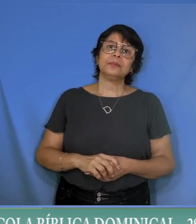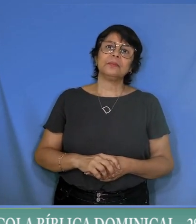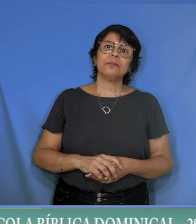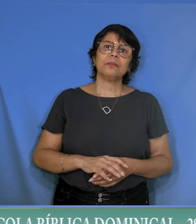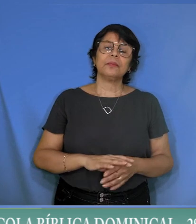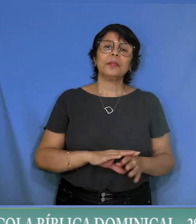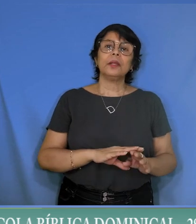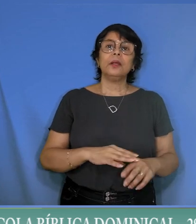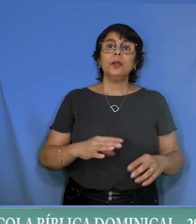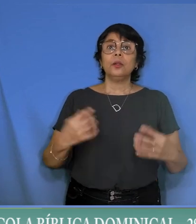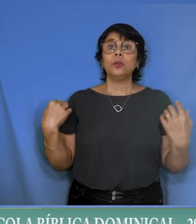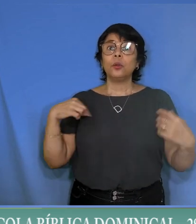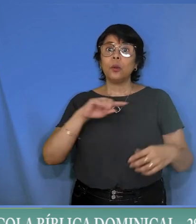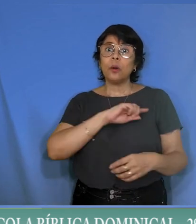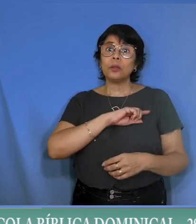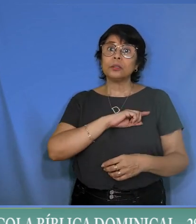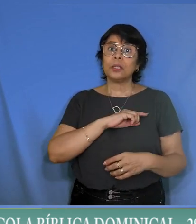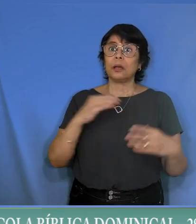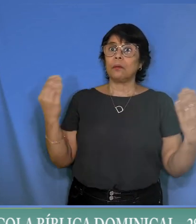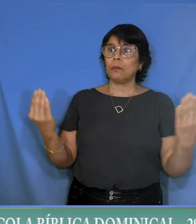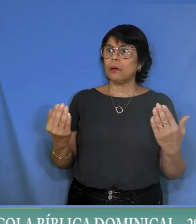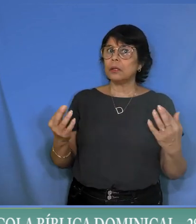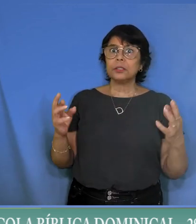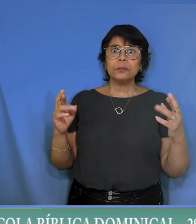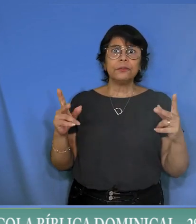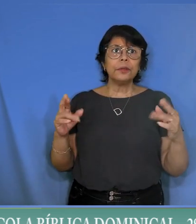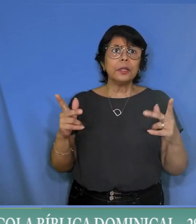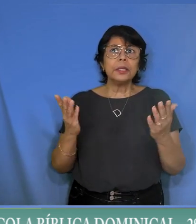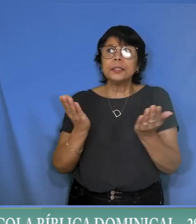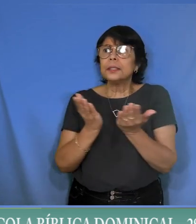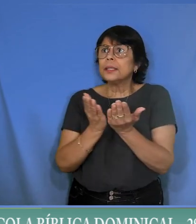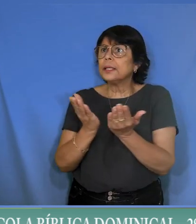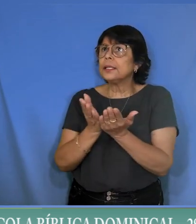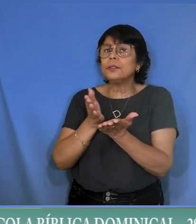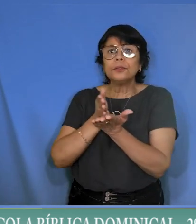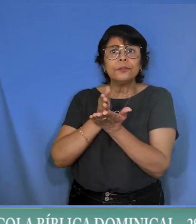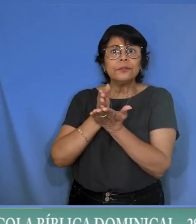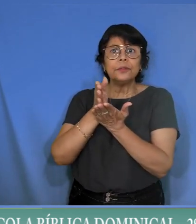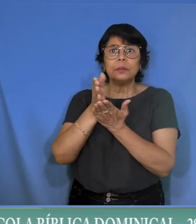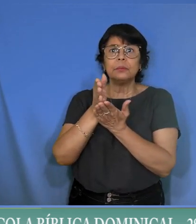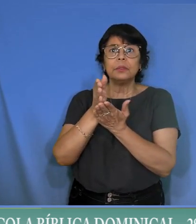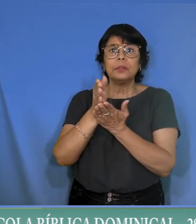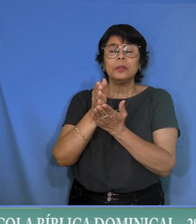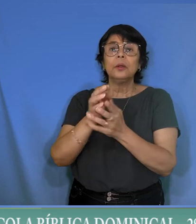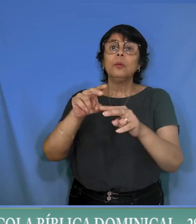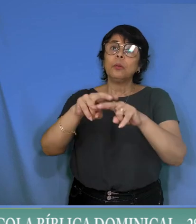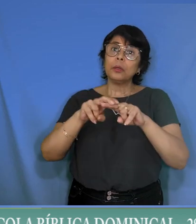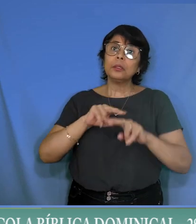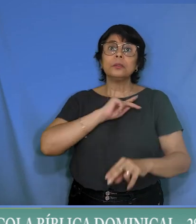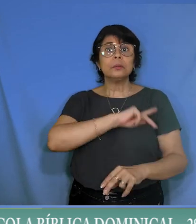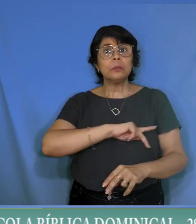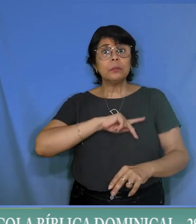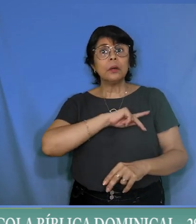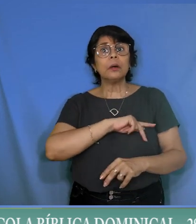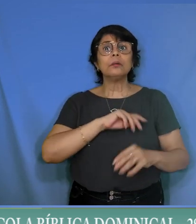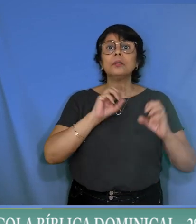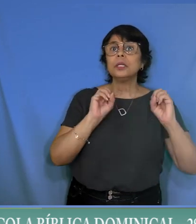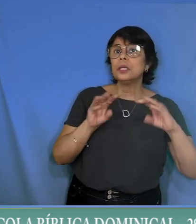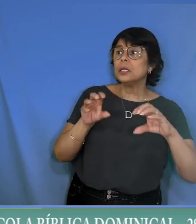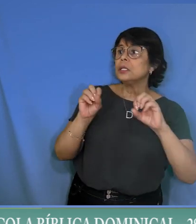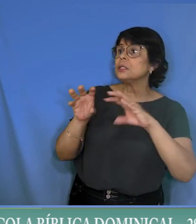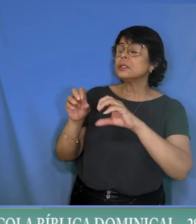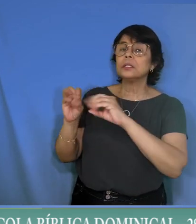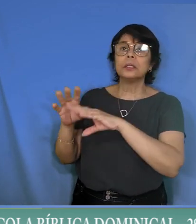não é o comportamento do cidadão. Paulo diz no capítulo 4, versículo 1, que é o contexto deste texto: rogo-vos, pois